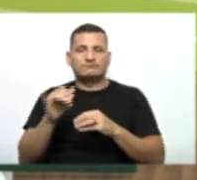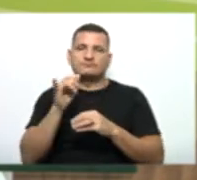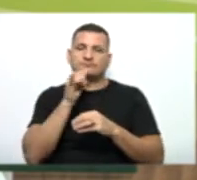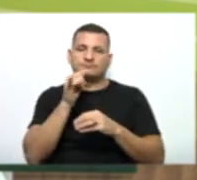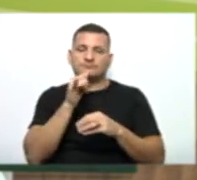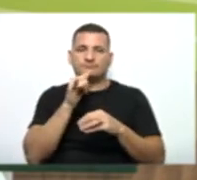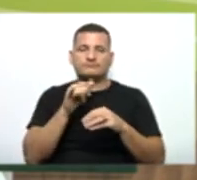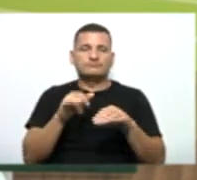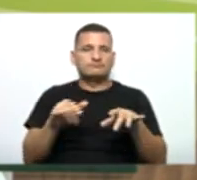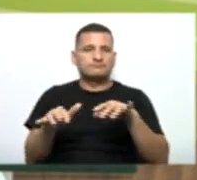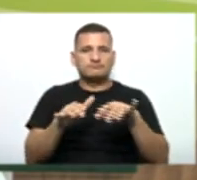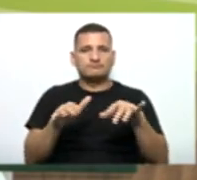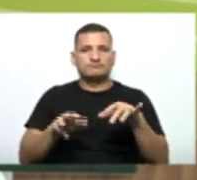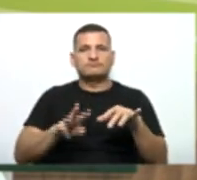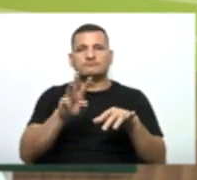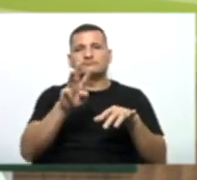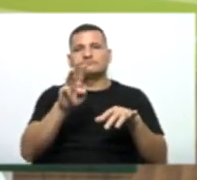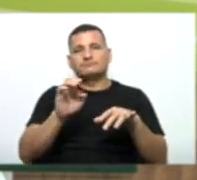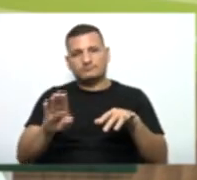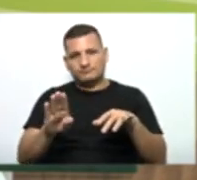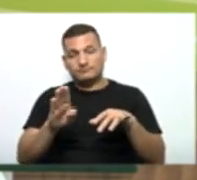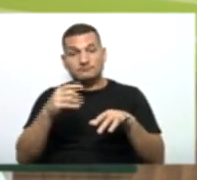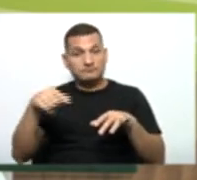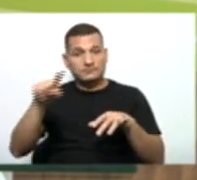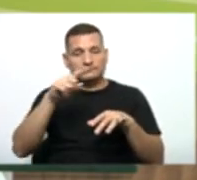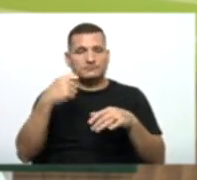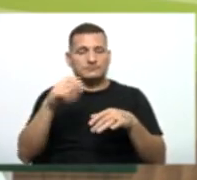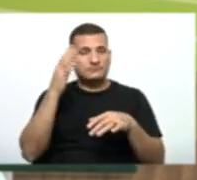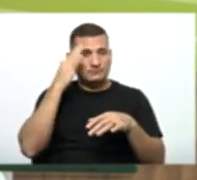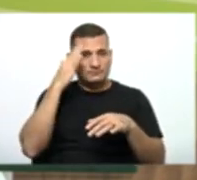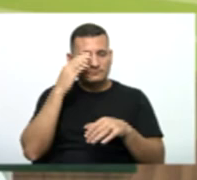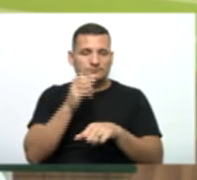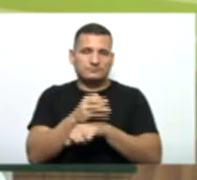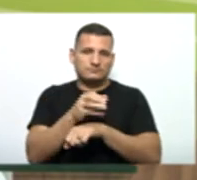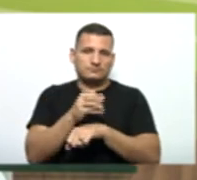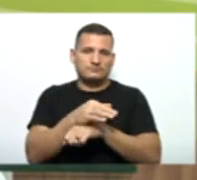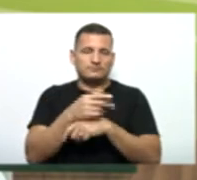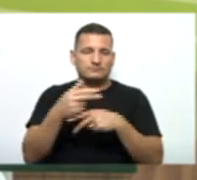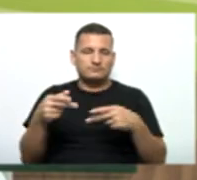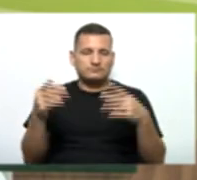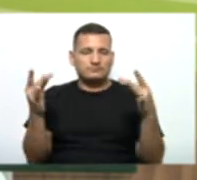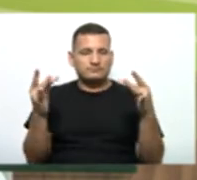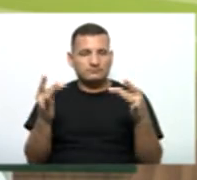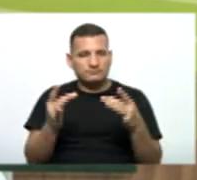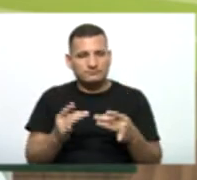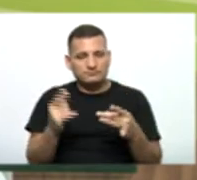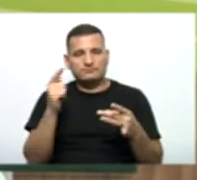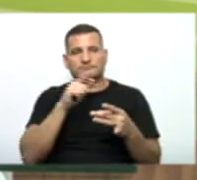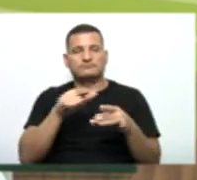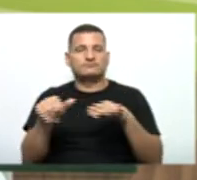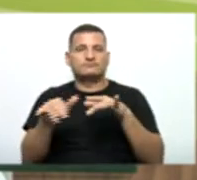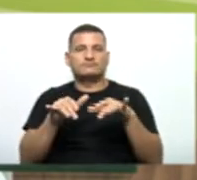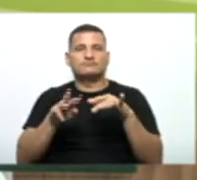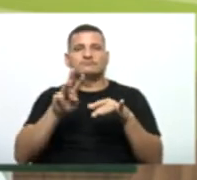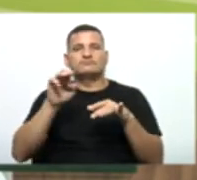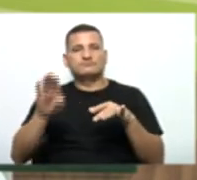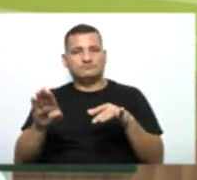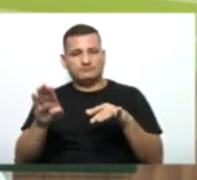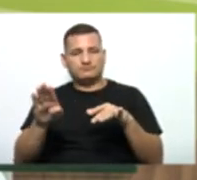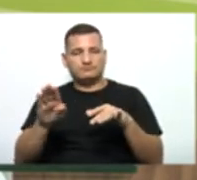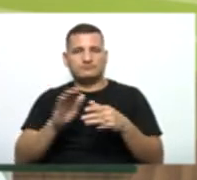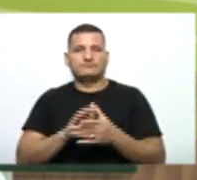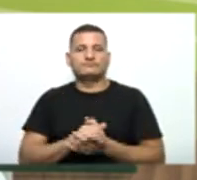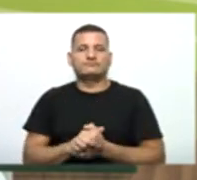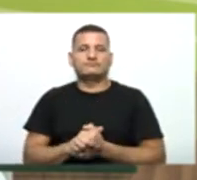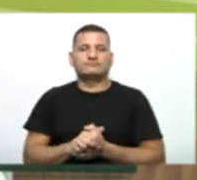programação para web. Vocês vão ter que saber a orientação a objeto bem para conseguir fazer a programação para